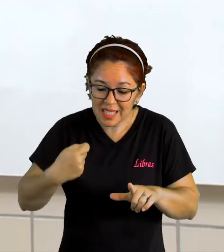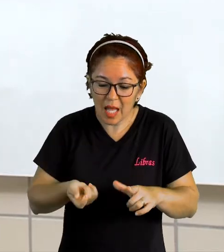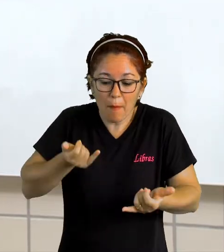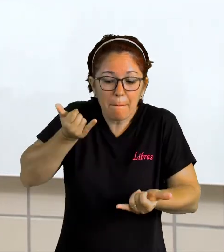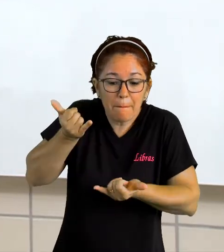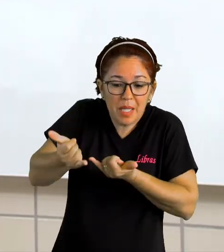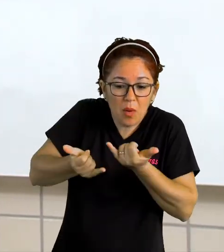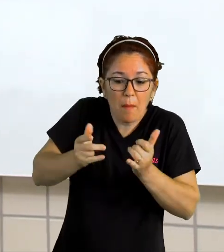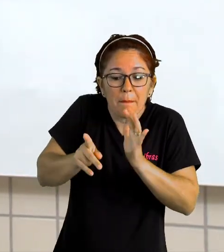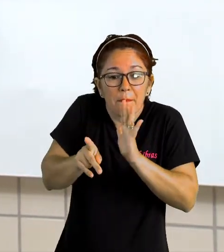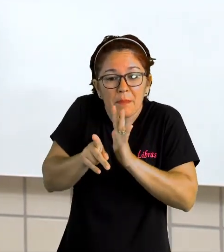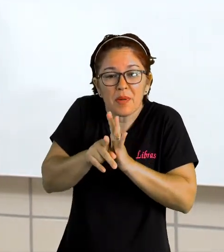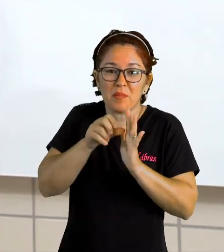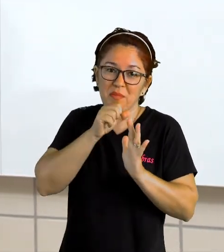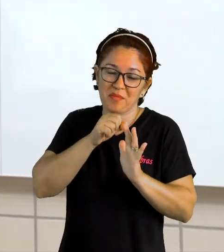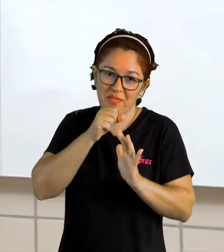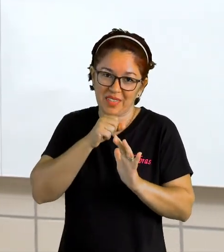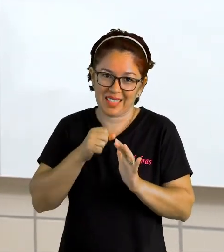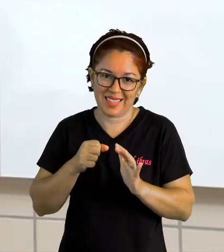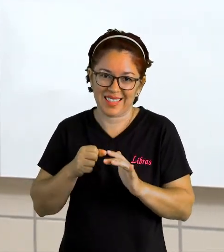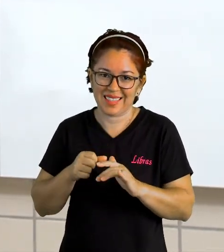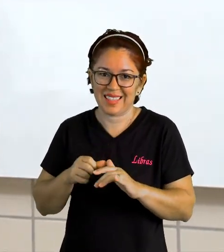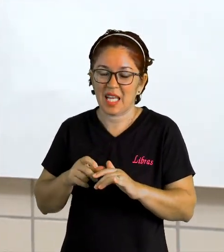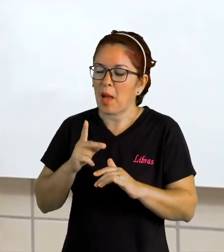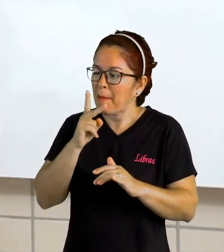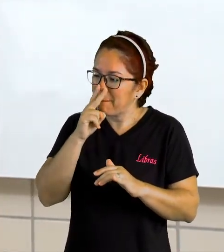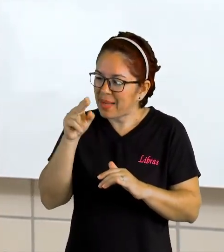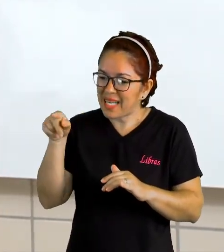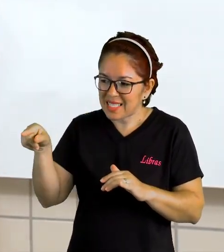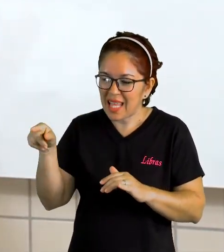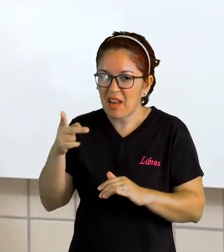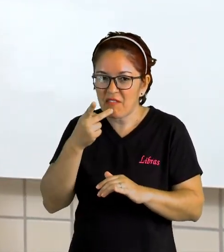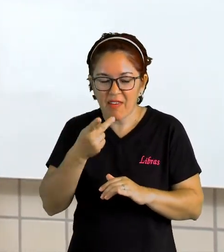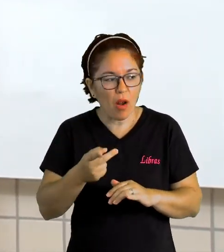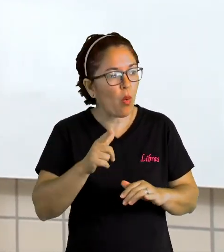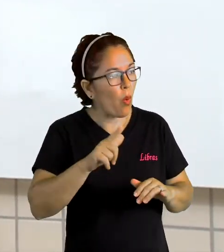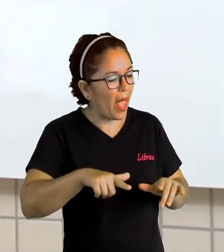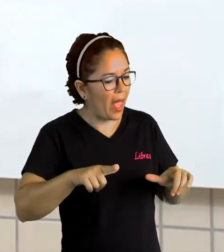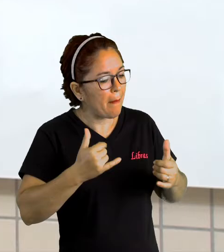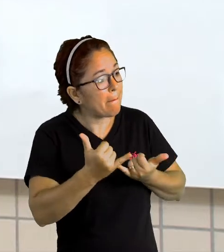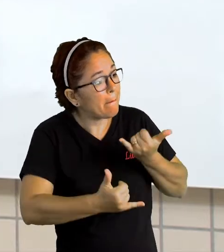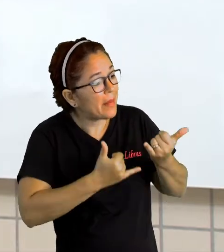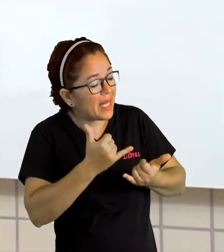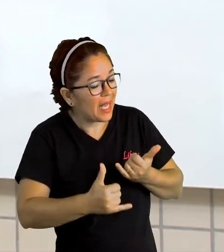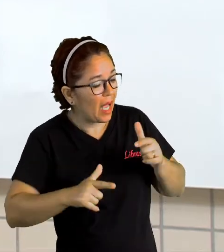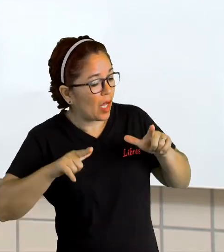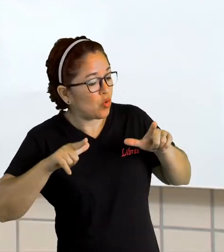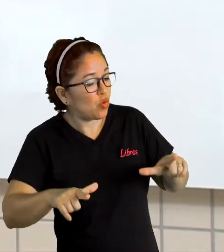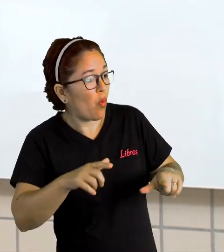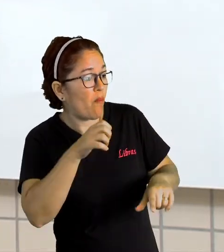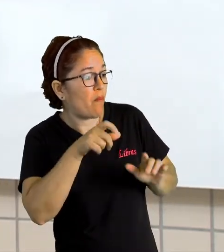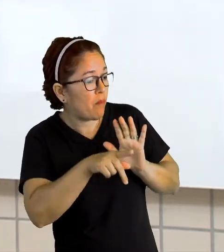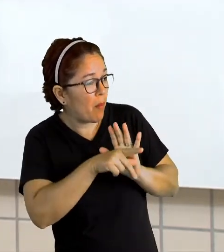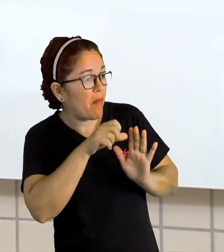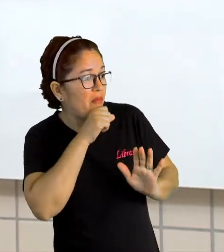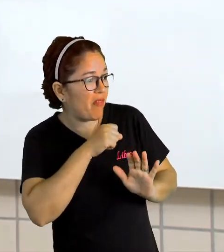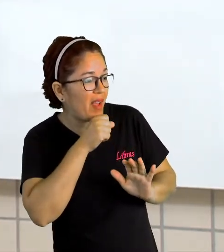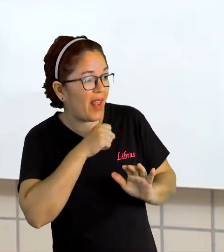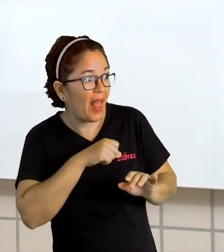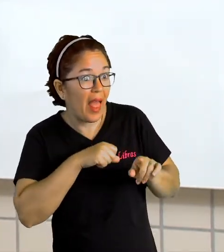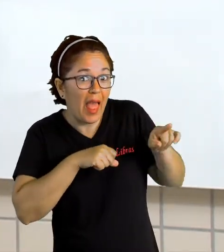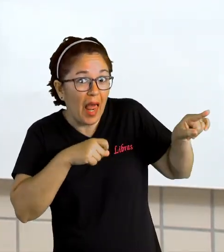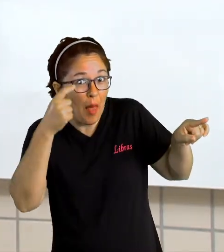porque justamente ele falou jogo da velha. Então Mônica, como sempre muito estressada, achou que ele já estava a chamando